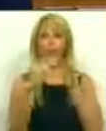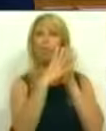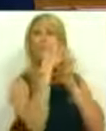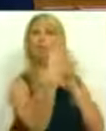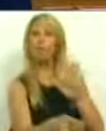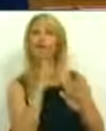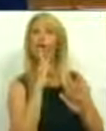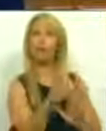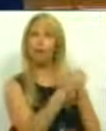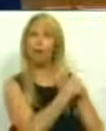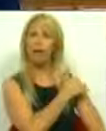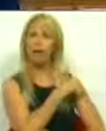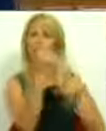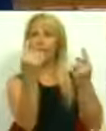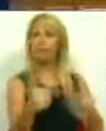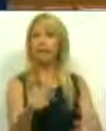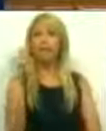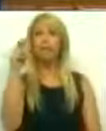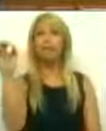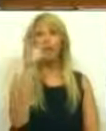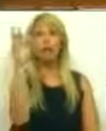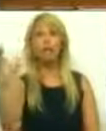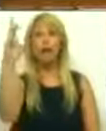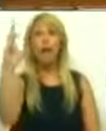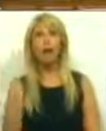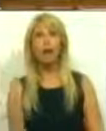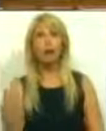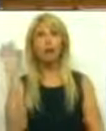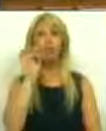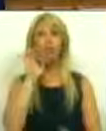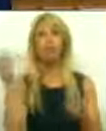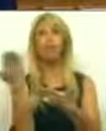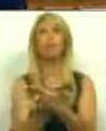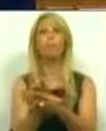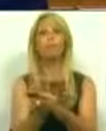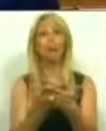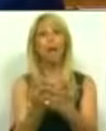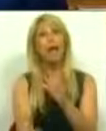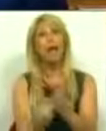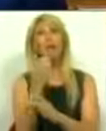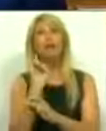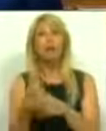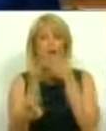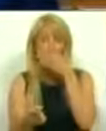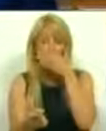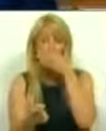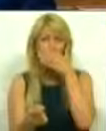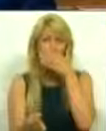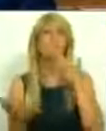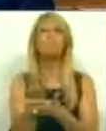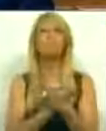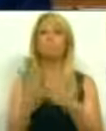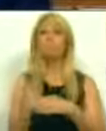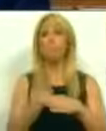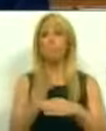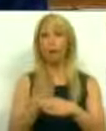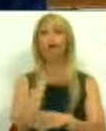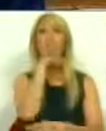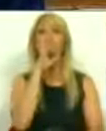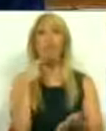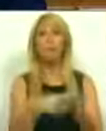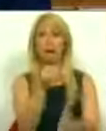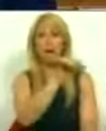Portugal. 30% abaixo do valor de mercado, criando assim um mercado intermédio. Para uma família que pagava 500 euros,